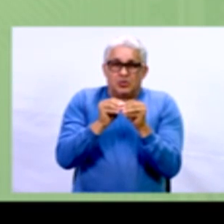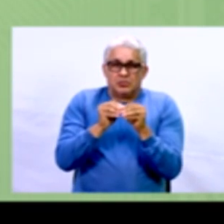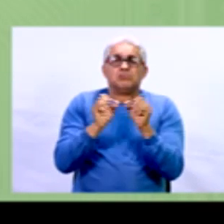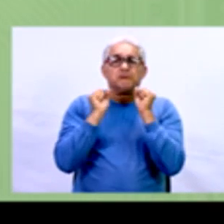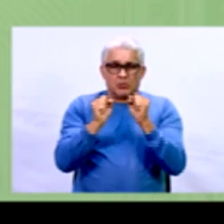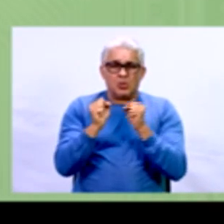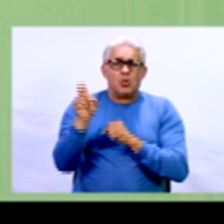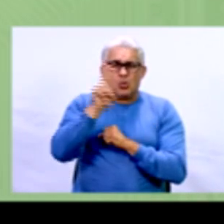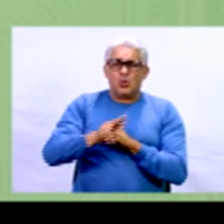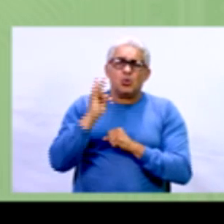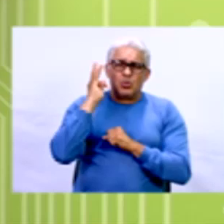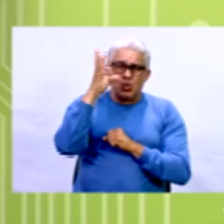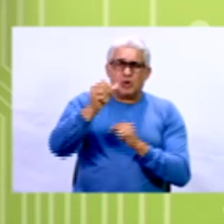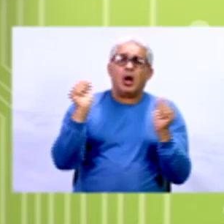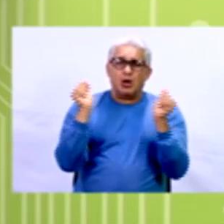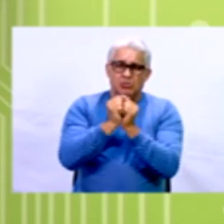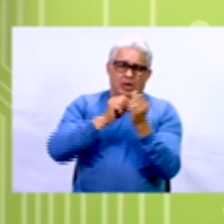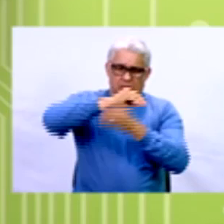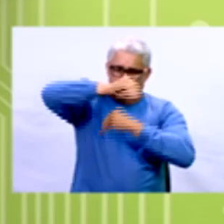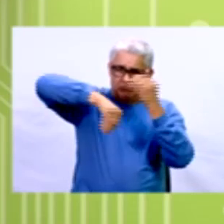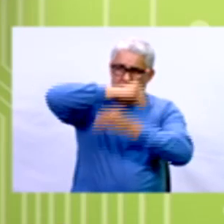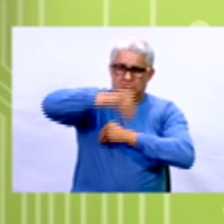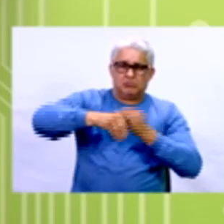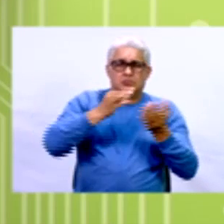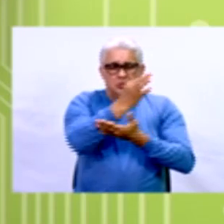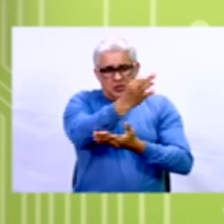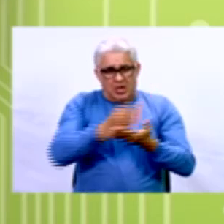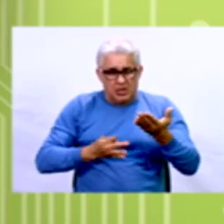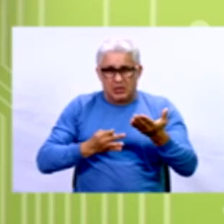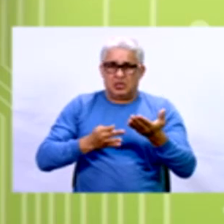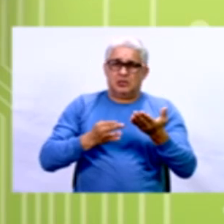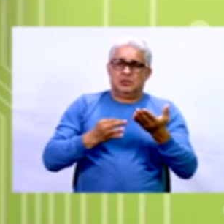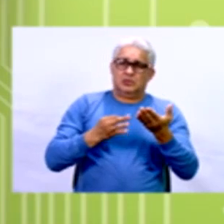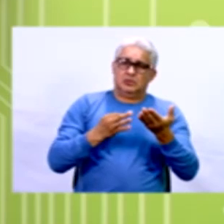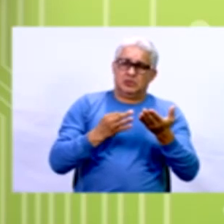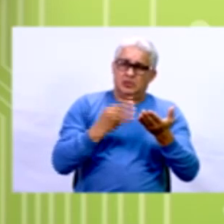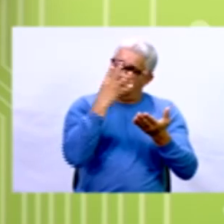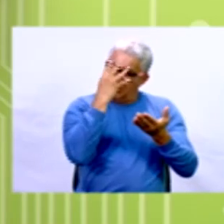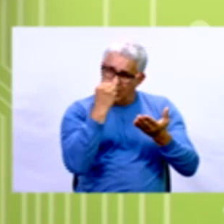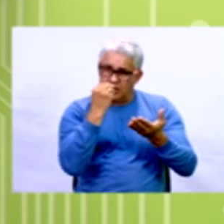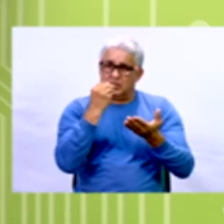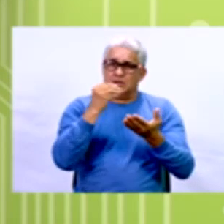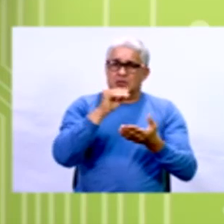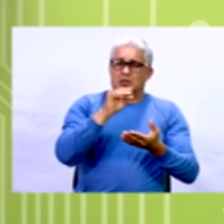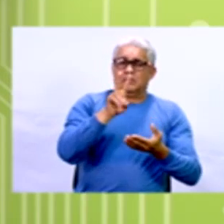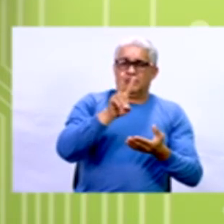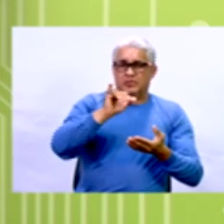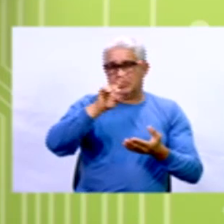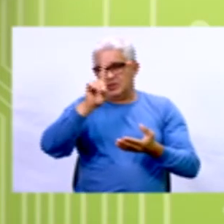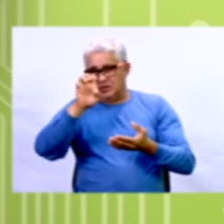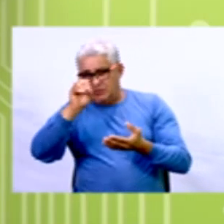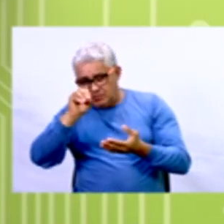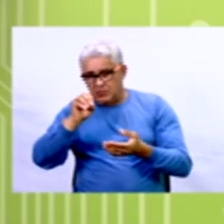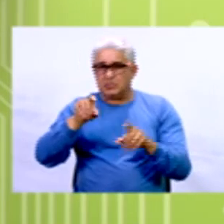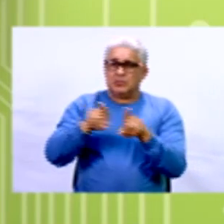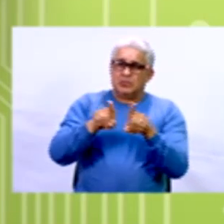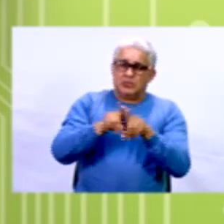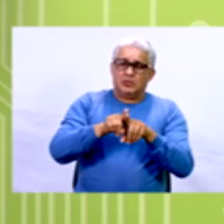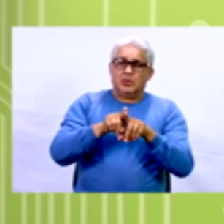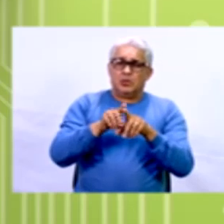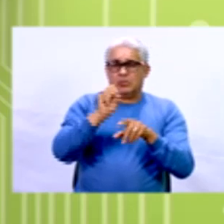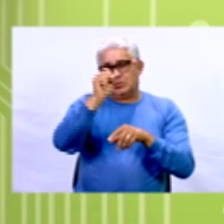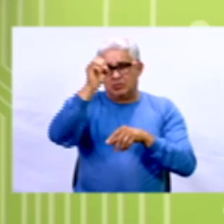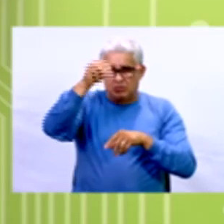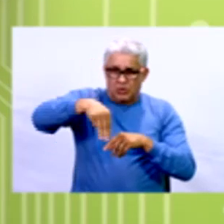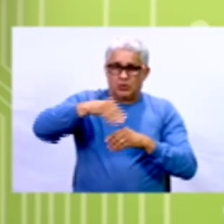usar todas de uma vez. Posso usar texto, posso usar imagem, vídeo, som, animação, posso misturar